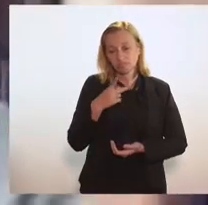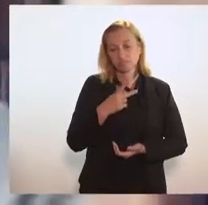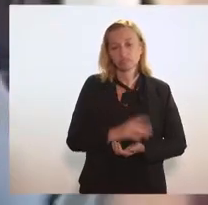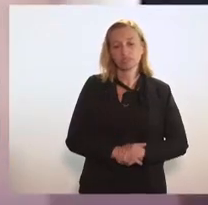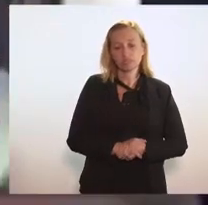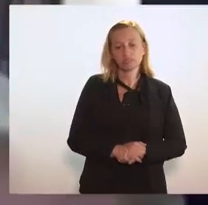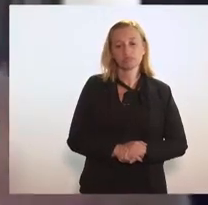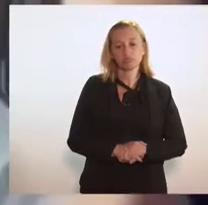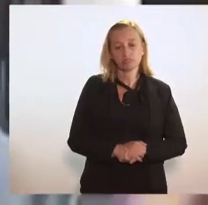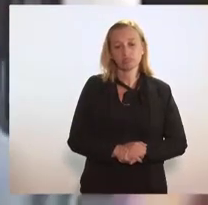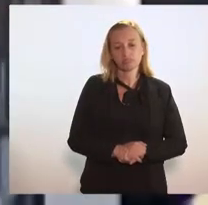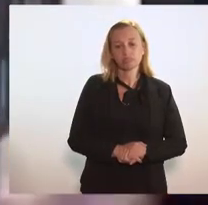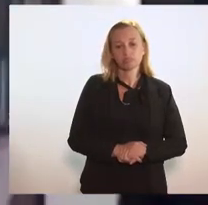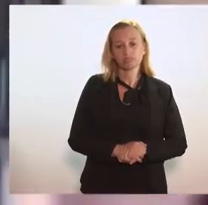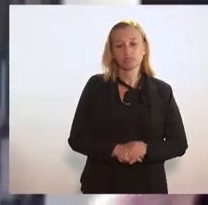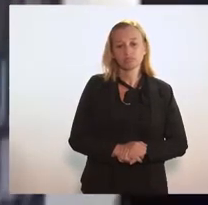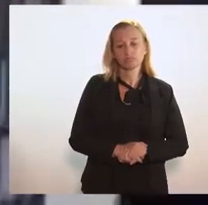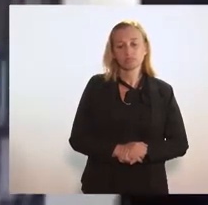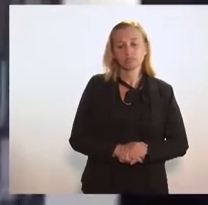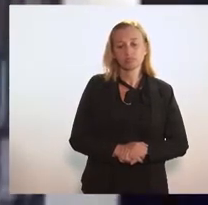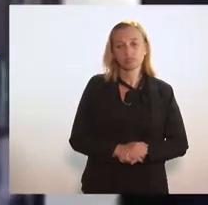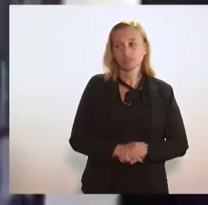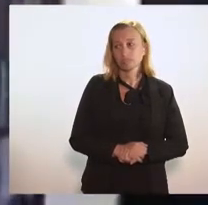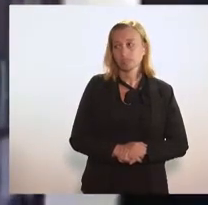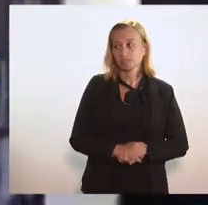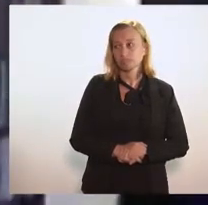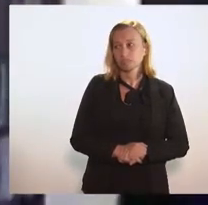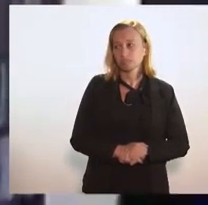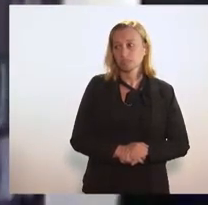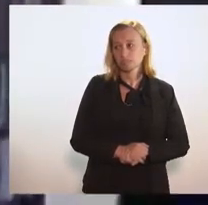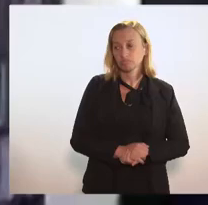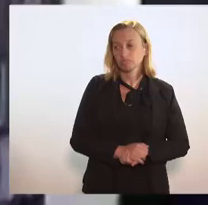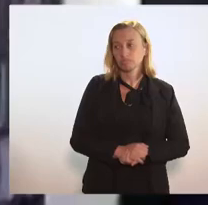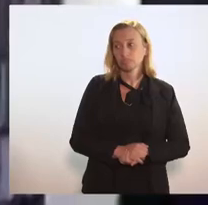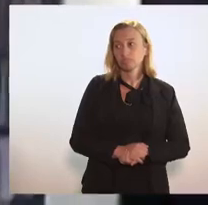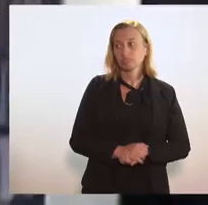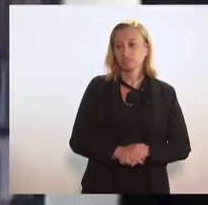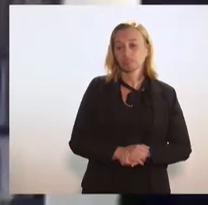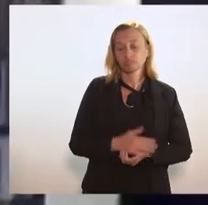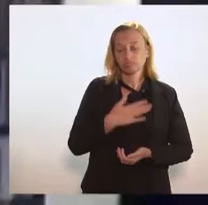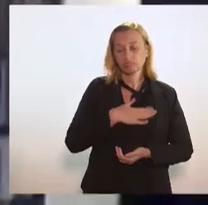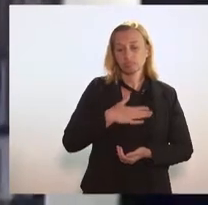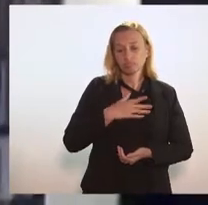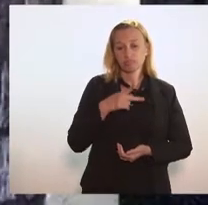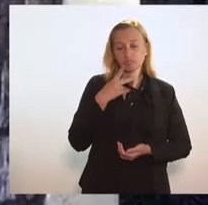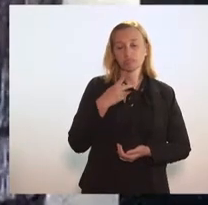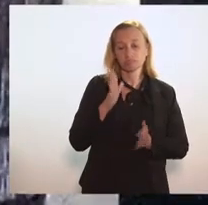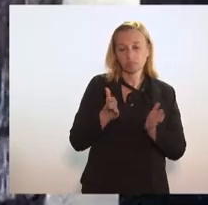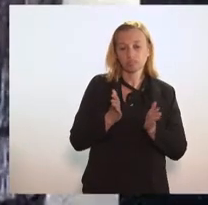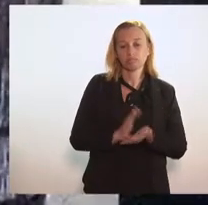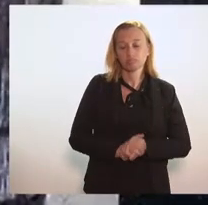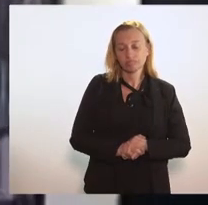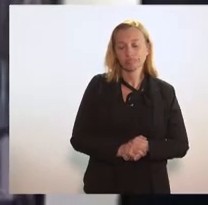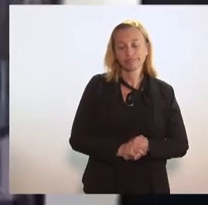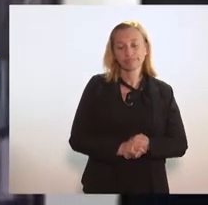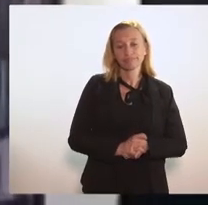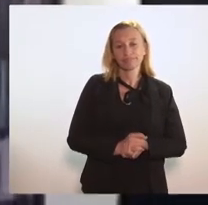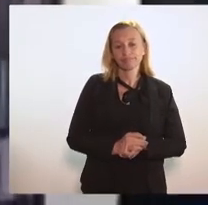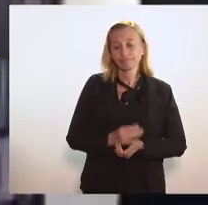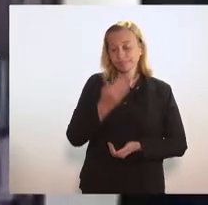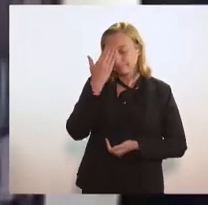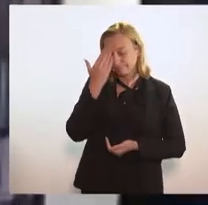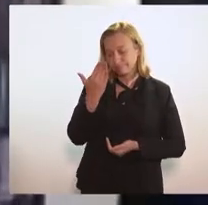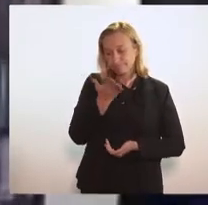realmente totalmente fora de compreensão bom era isso que eu gostaria por hoje ti colocar